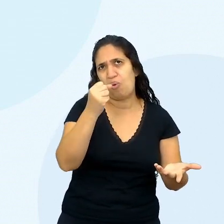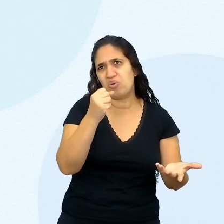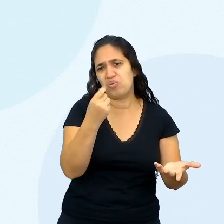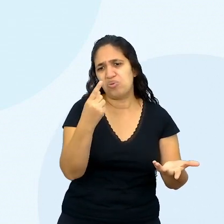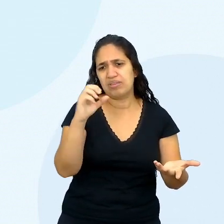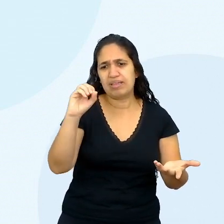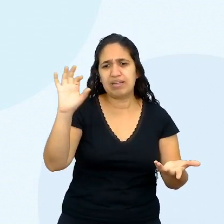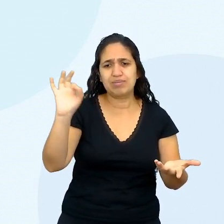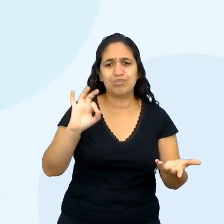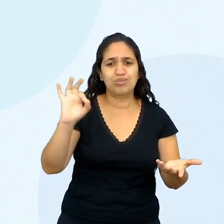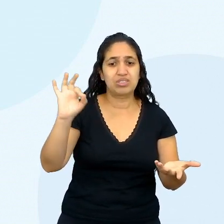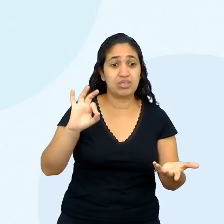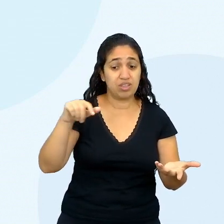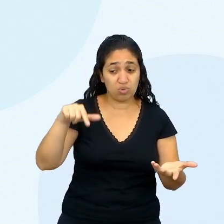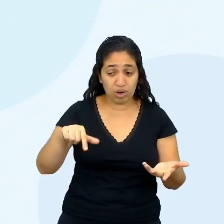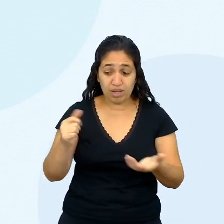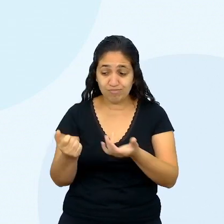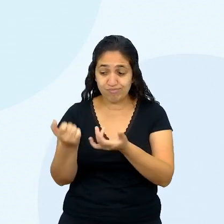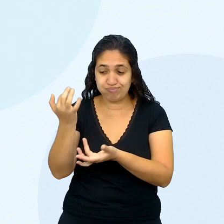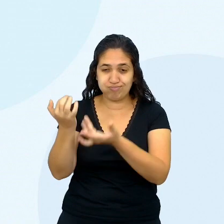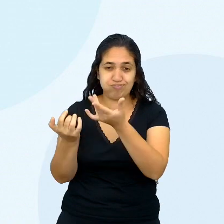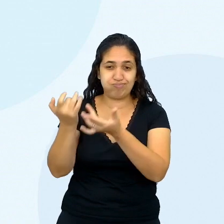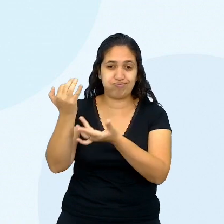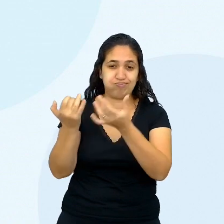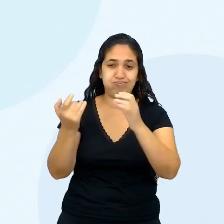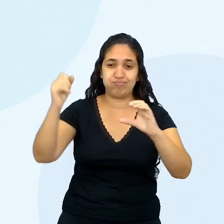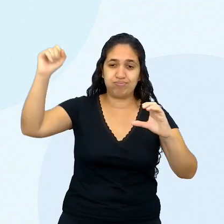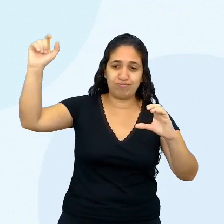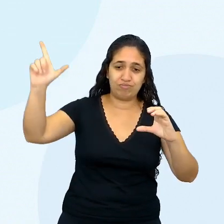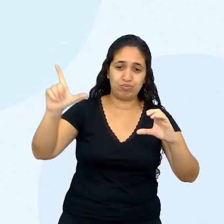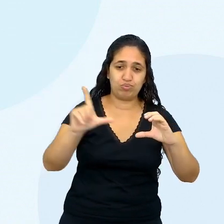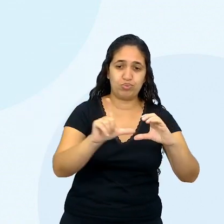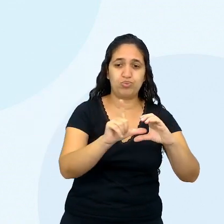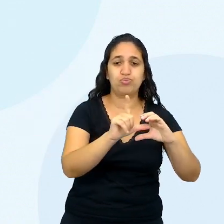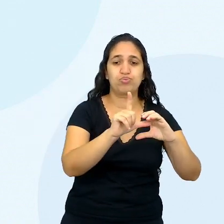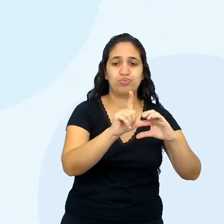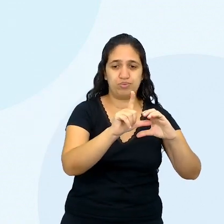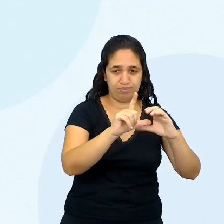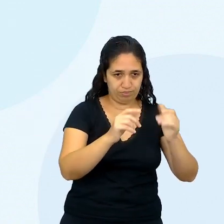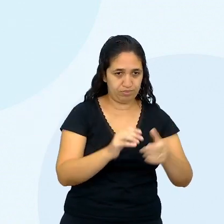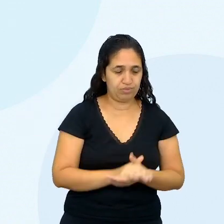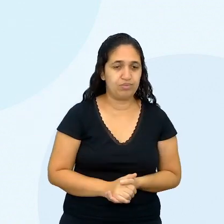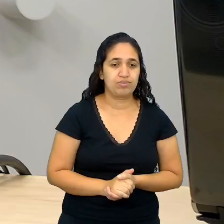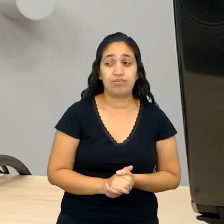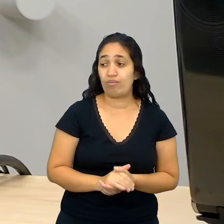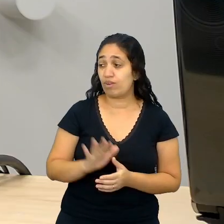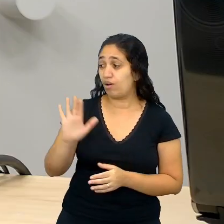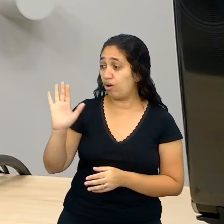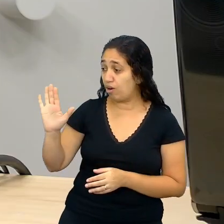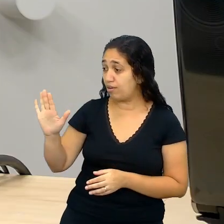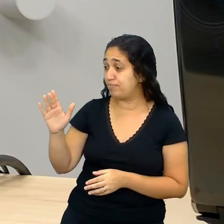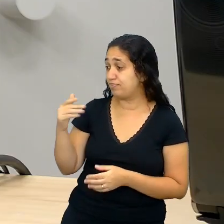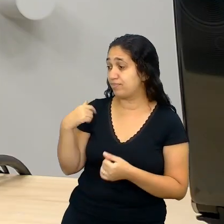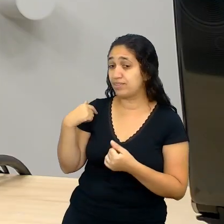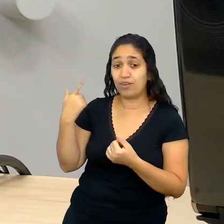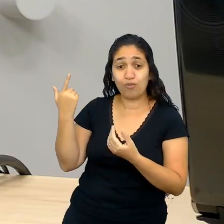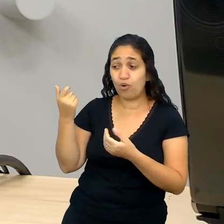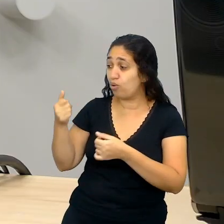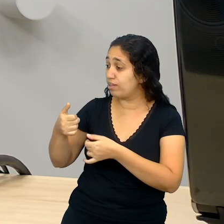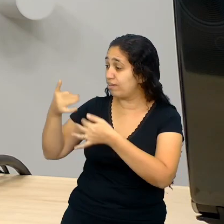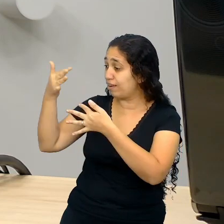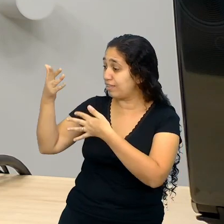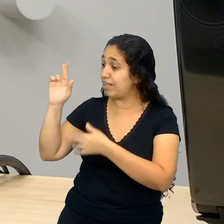10% da emissão de gases de efeito estufa. Edson, antes de você continuar, eu queria só trazer aqui